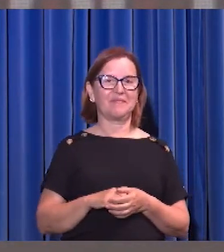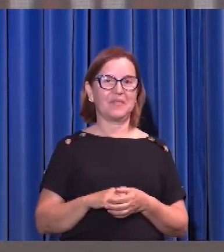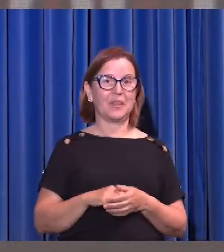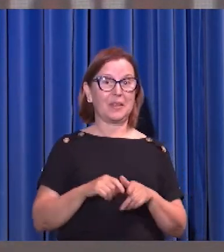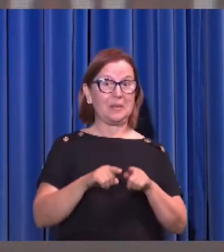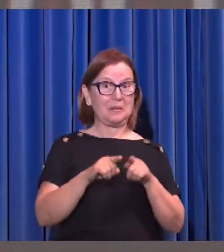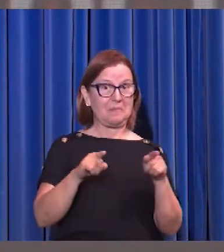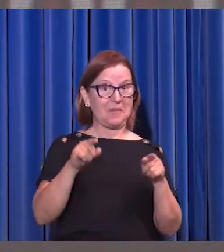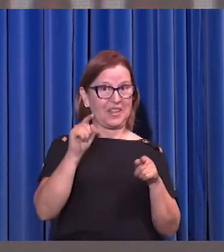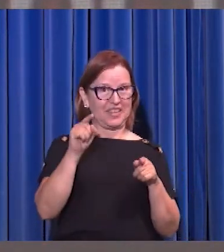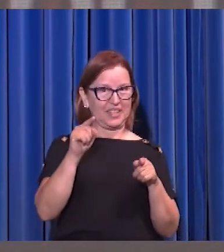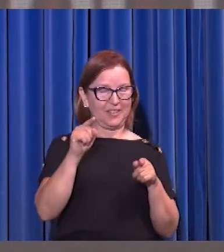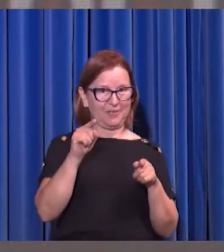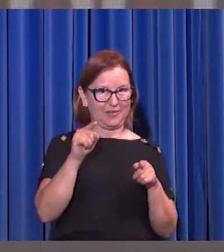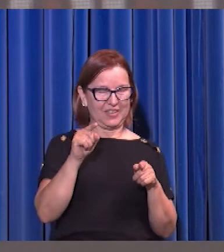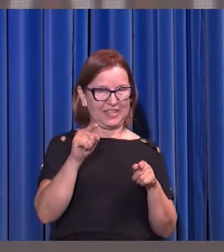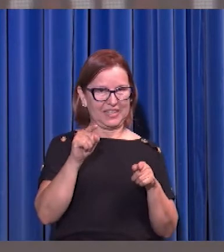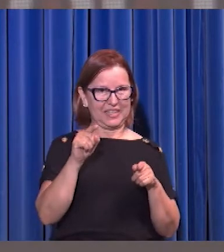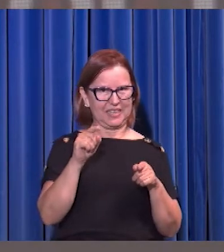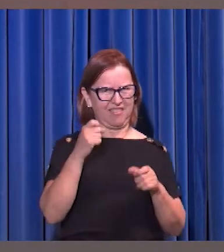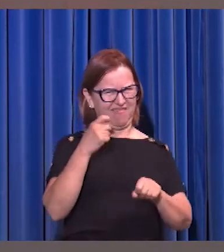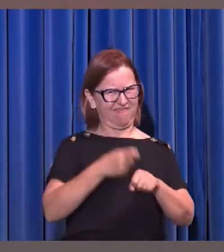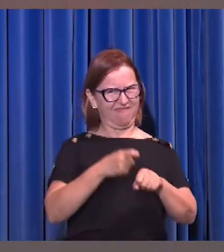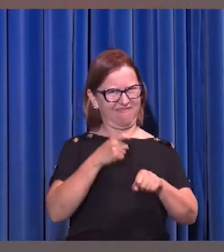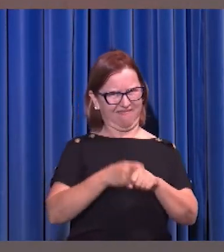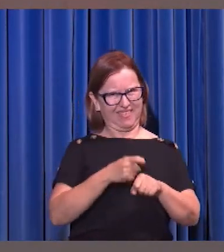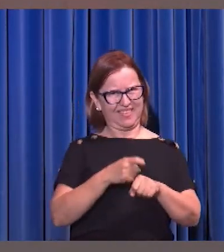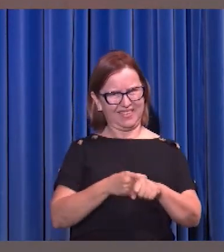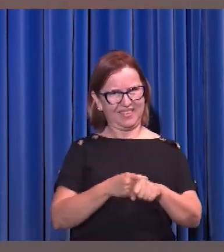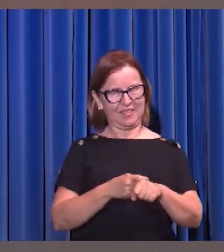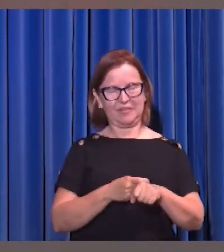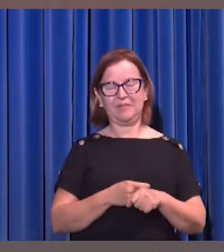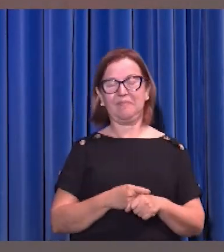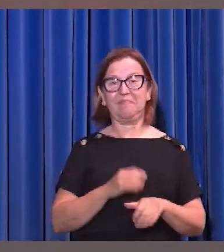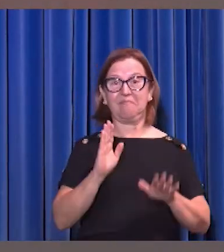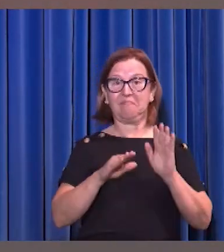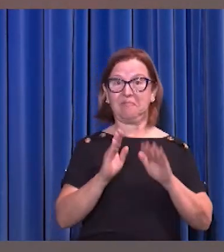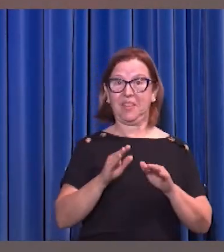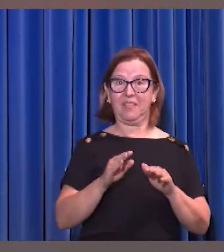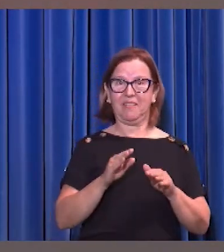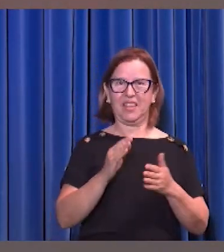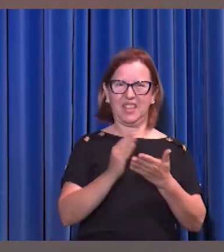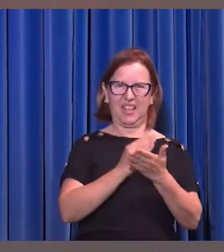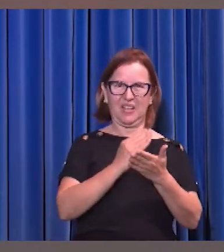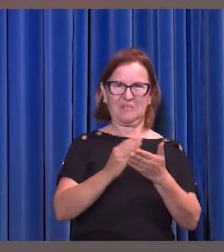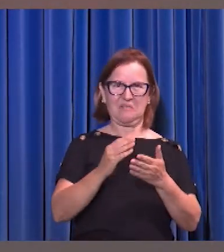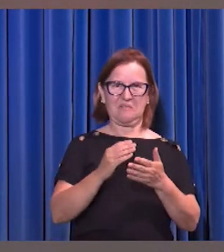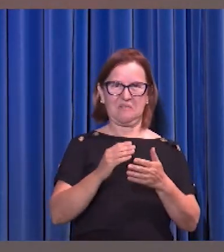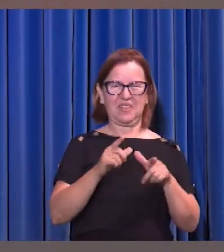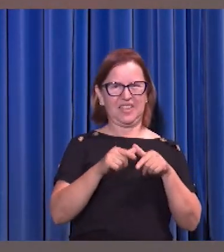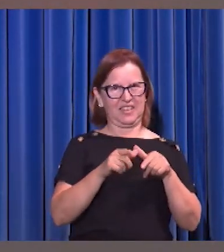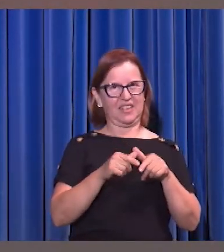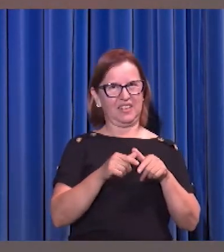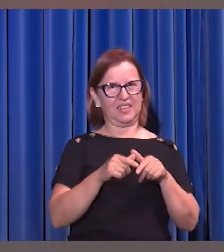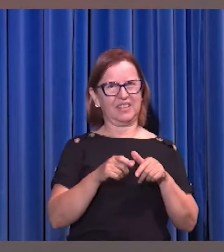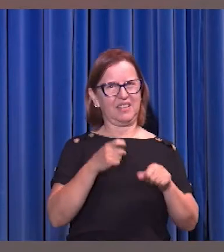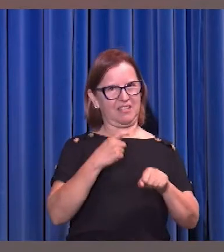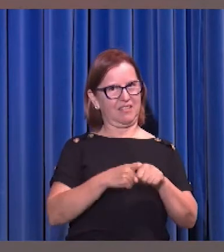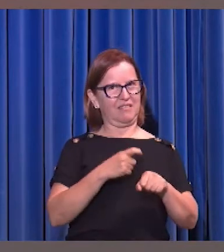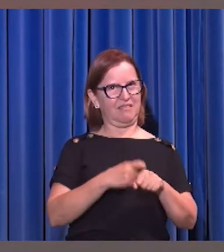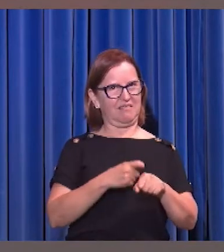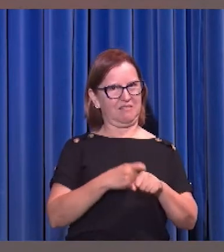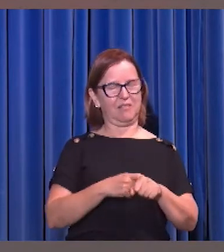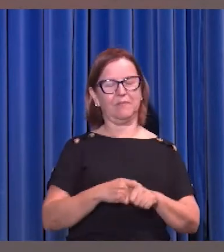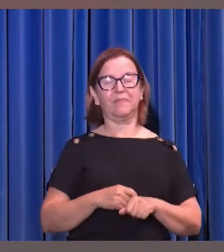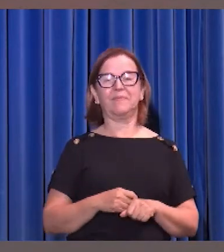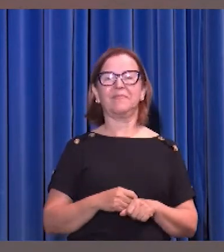vai ficar cético em relação a isso? Talvez alguns israelitas também tivessem ficado céticos. Ah, Moisés,